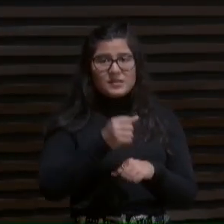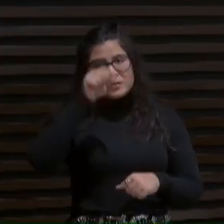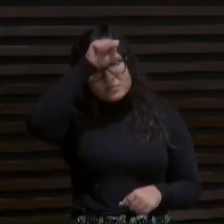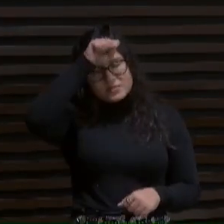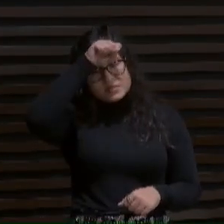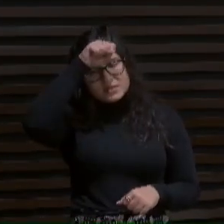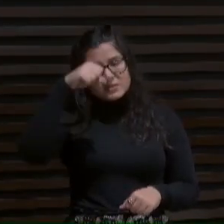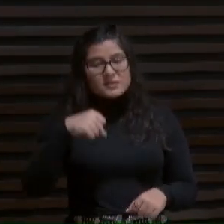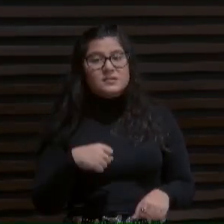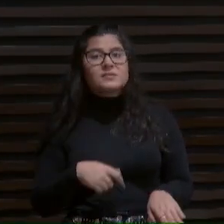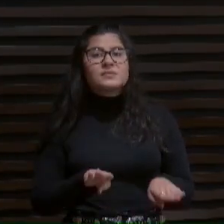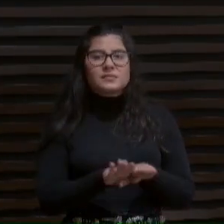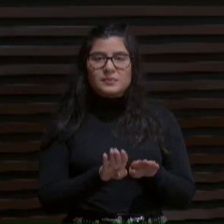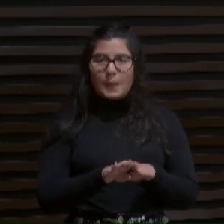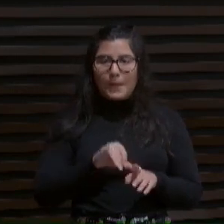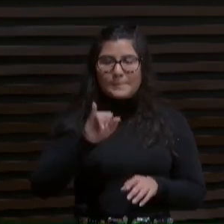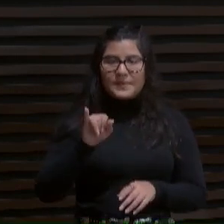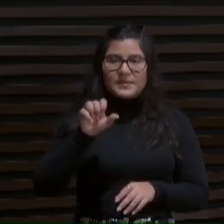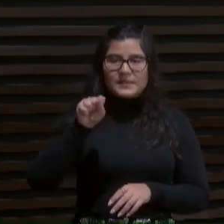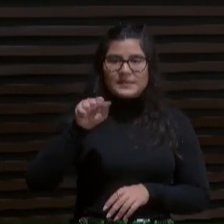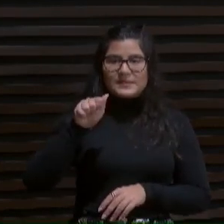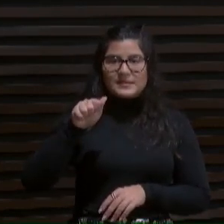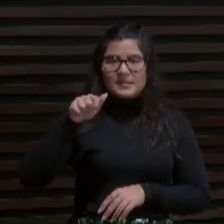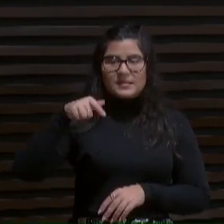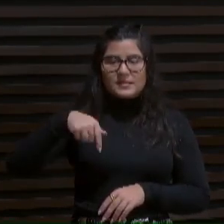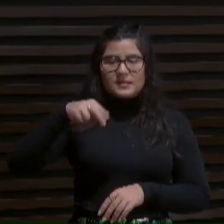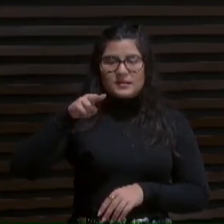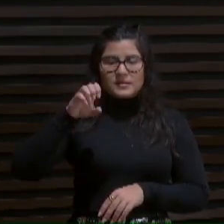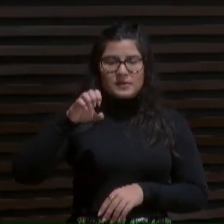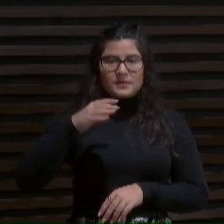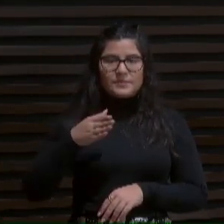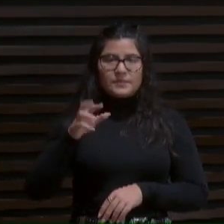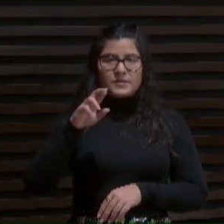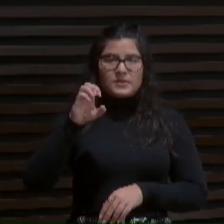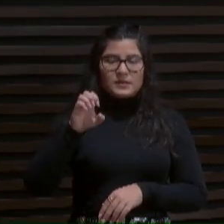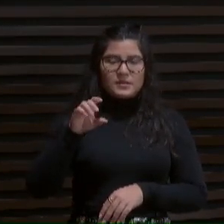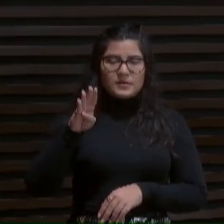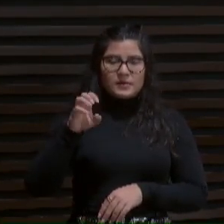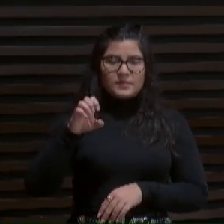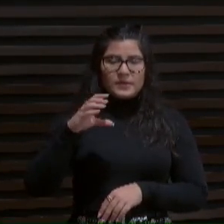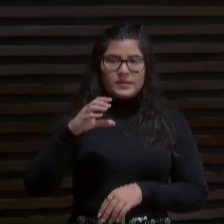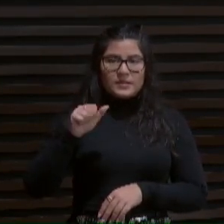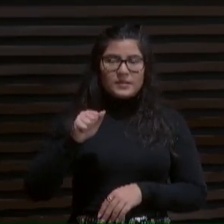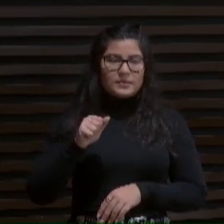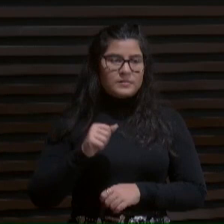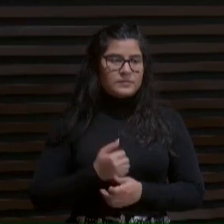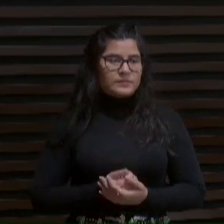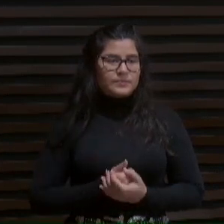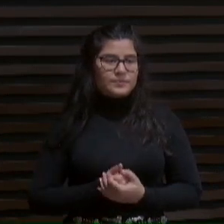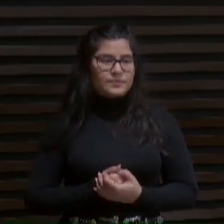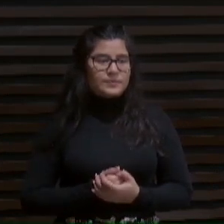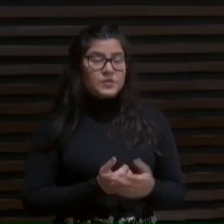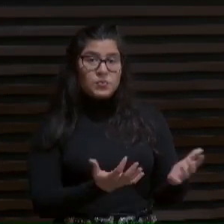e ali eles sepultaram Isaque, Rebeca, sua mulher, e ali eu sepultei Lia. O campo